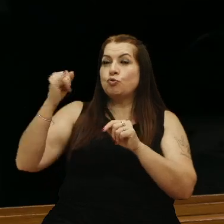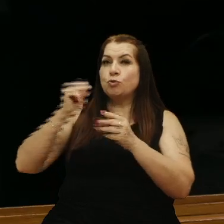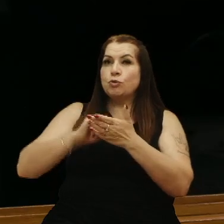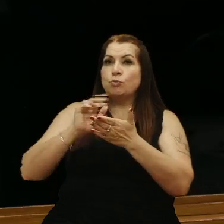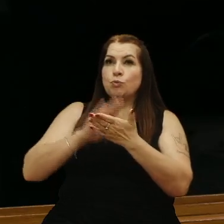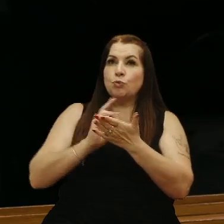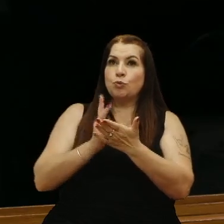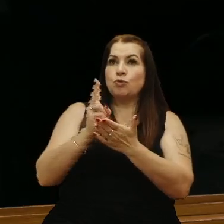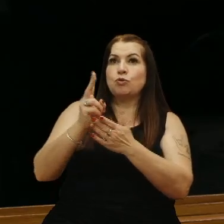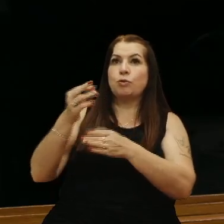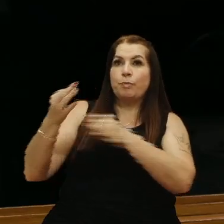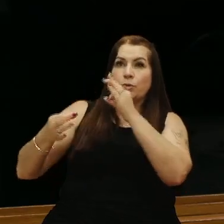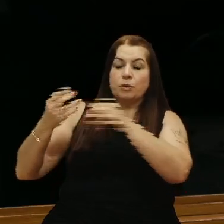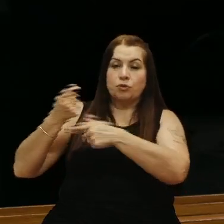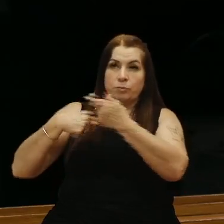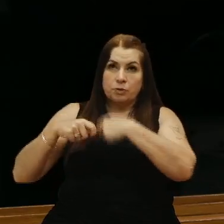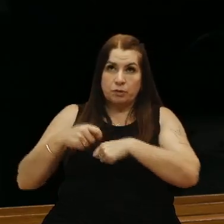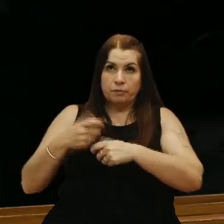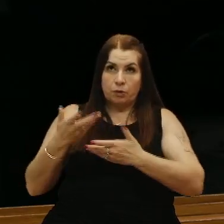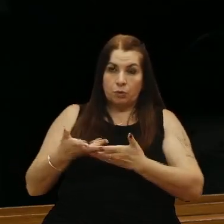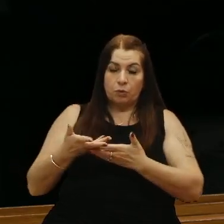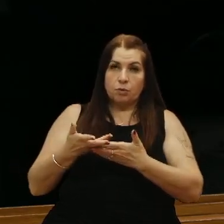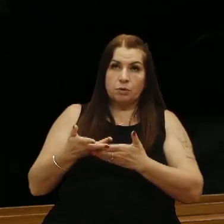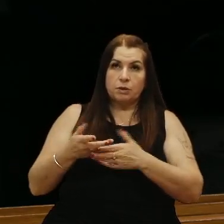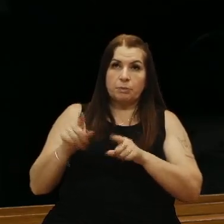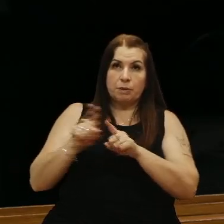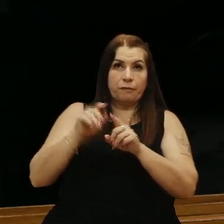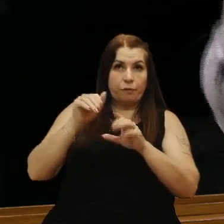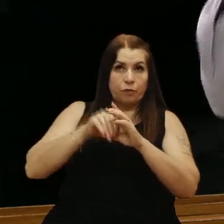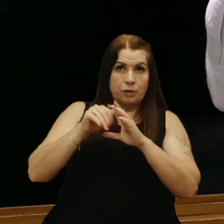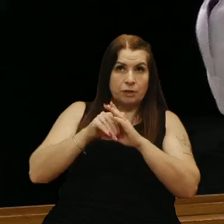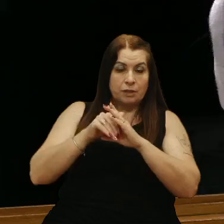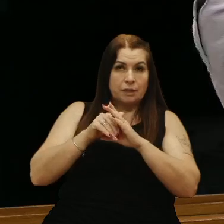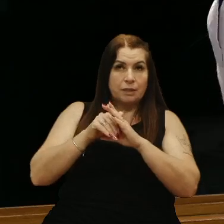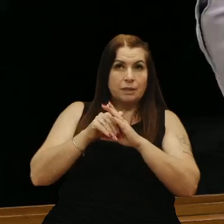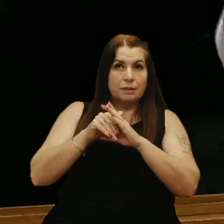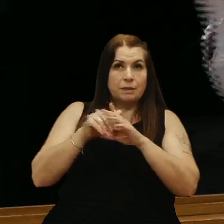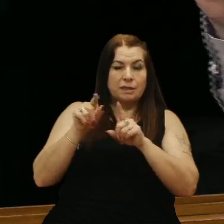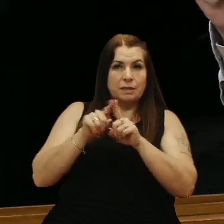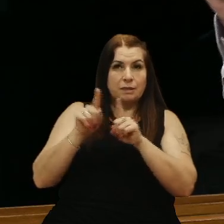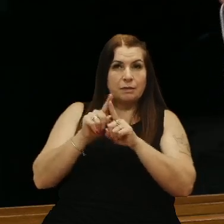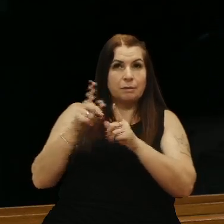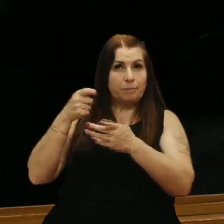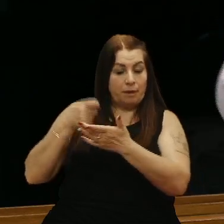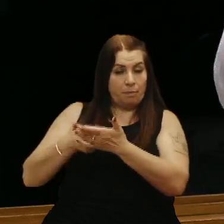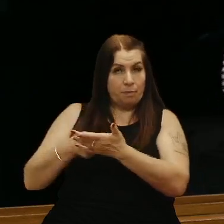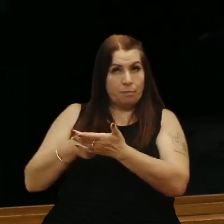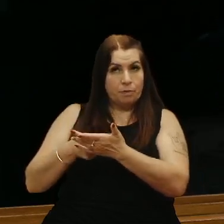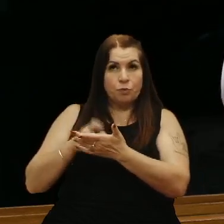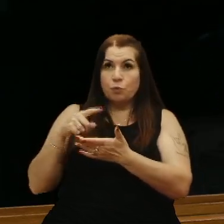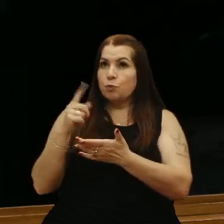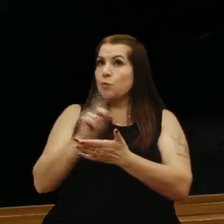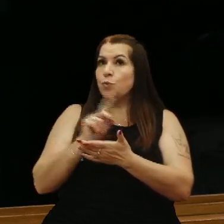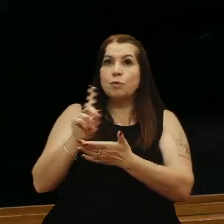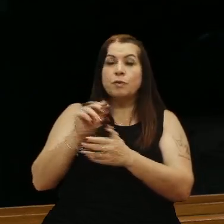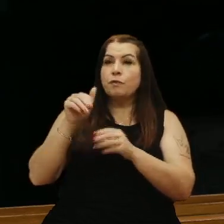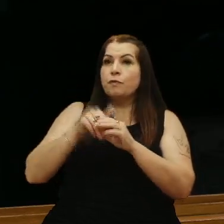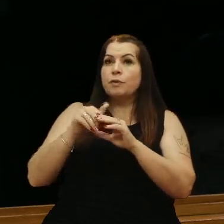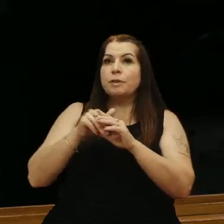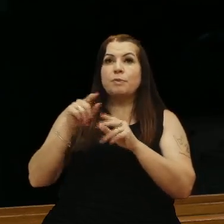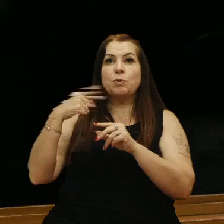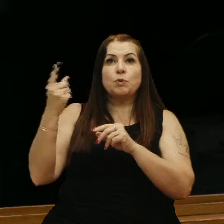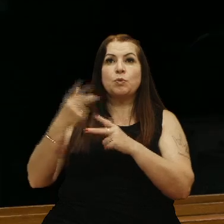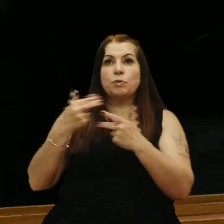processo administrativo. Agora, votamos exclusivamente quando da dação em pagamento. Nós não votamos aqui em